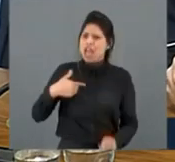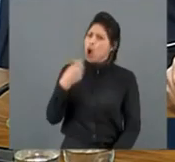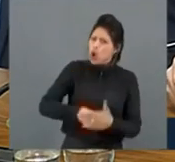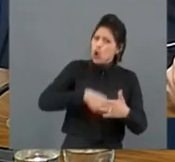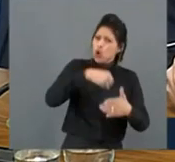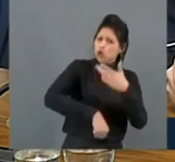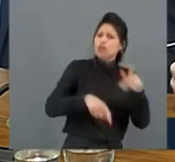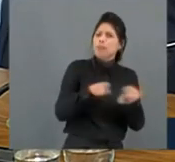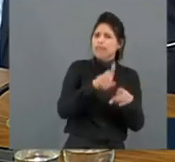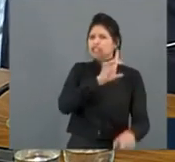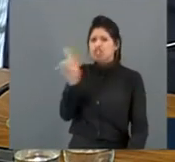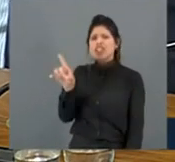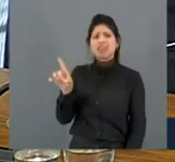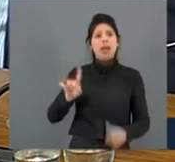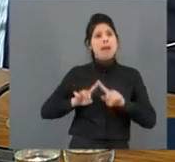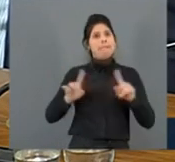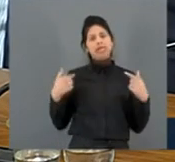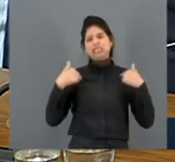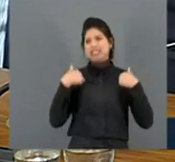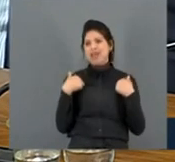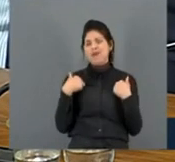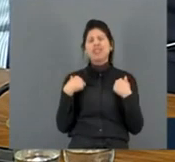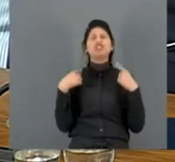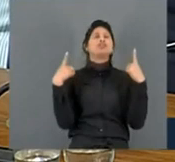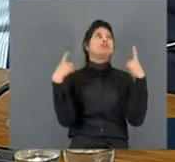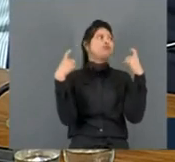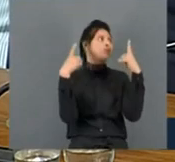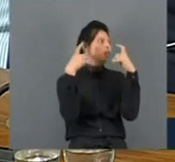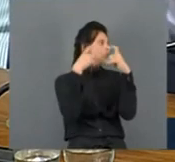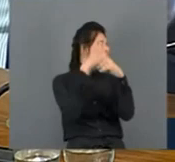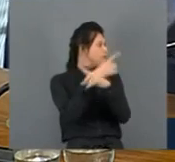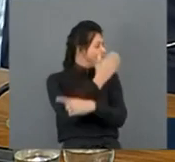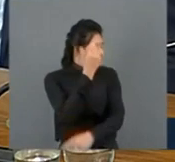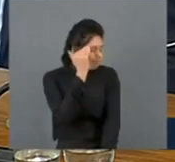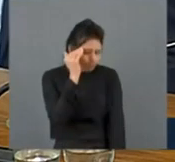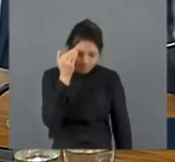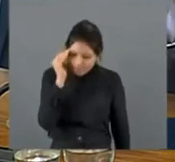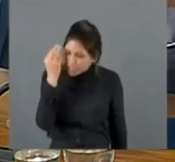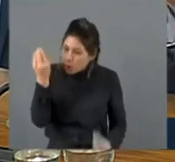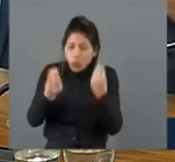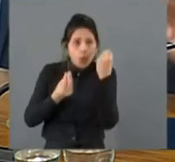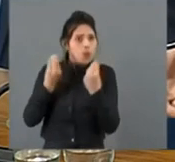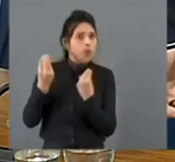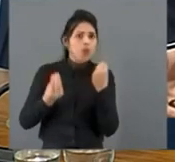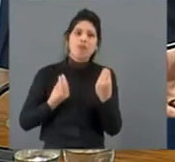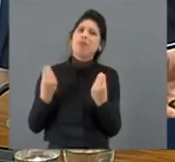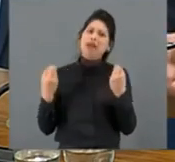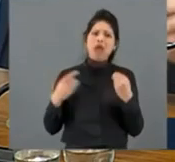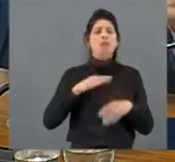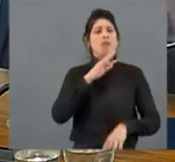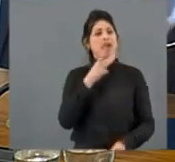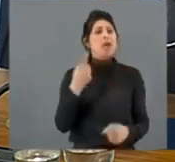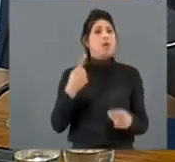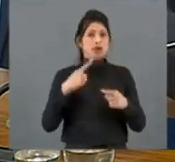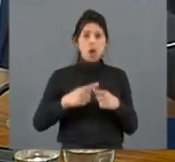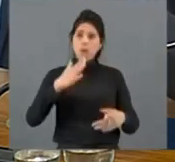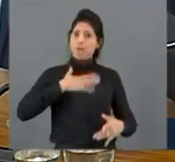na direita. Mas aqui, realmente, para mim é difícil entender, tentando exercer esse meu direito a